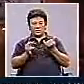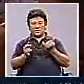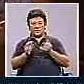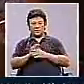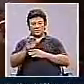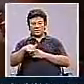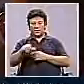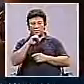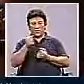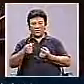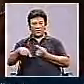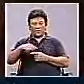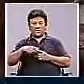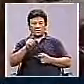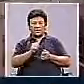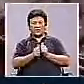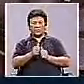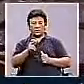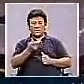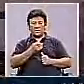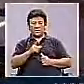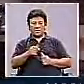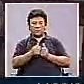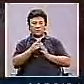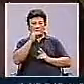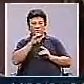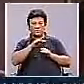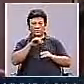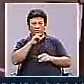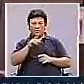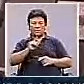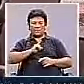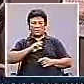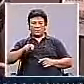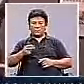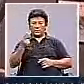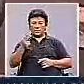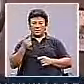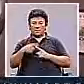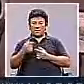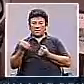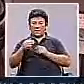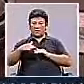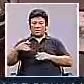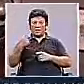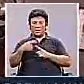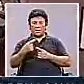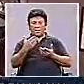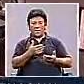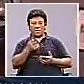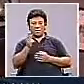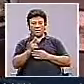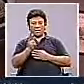desportes radicais, feitos pelos desafios Caramulo, completamente acessível ao todo o público. Temos o próprio Museu do Caramulo, que além da coleção de carros tem uma grande coleção de arte.